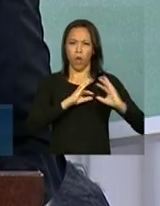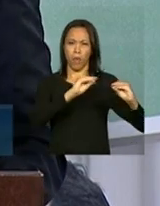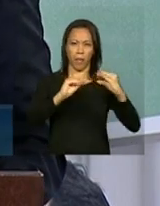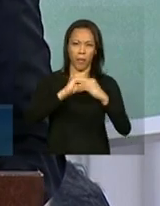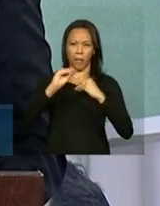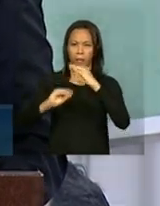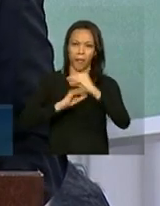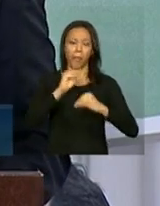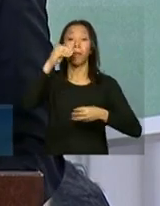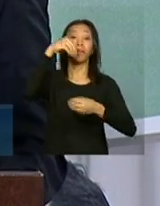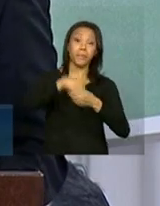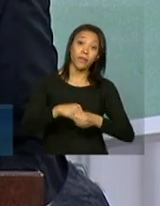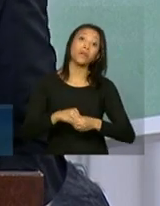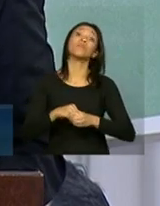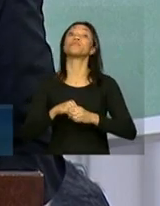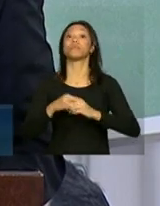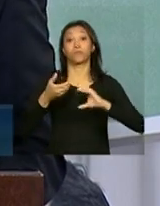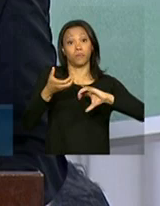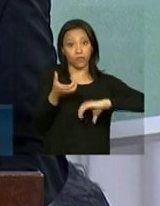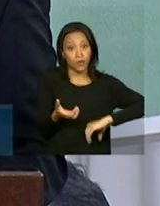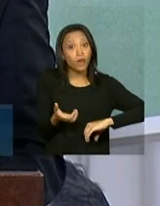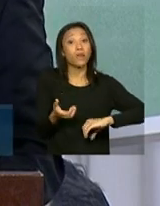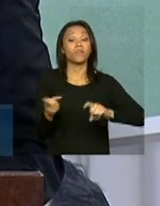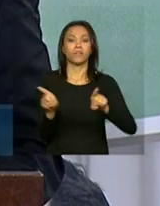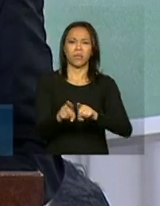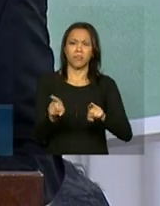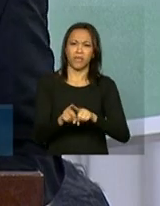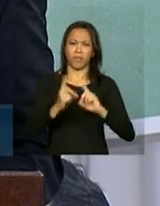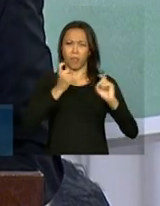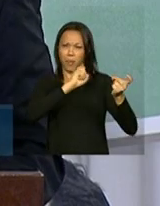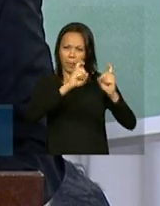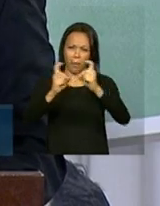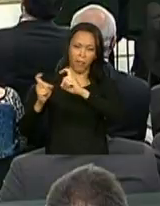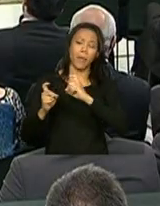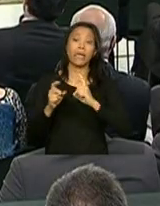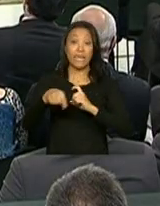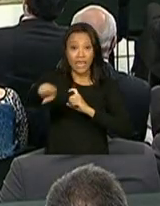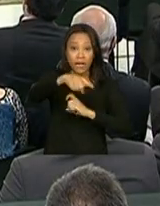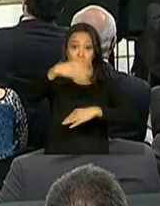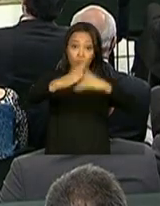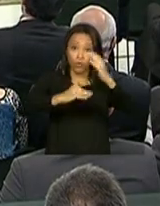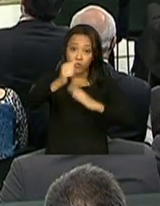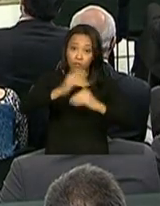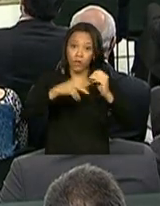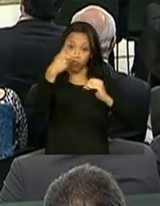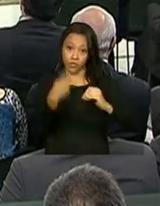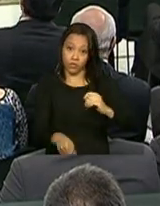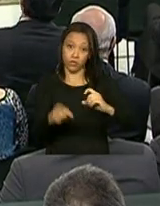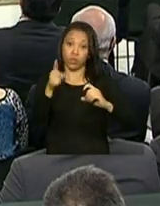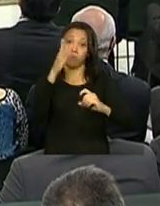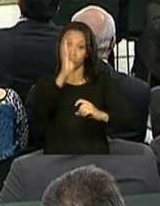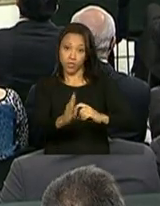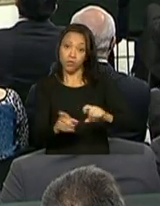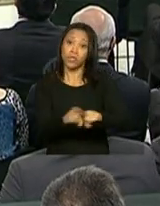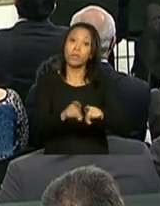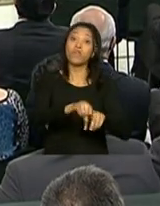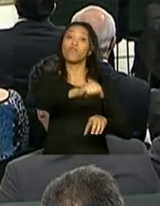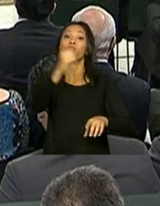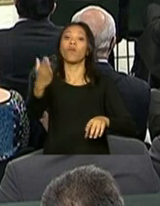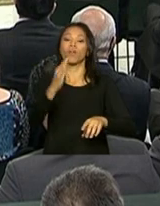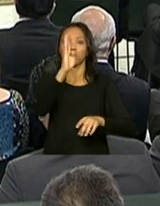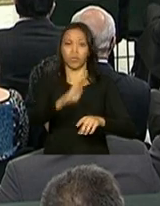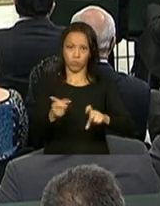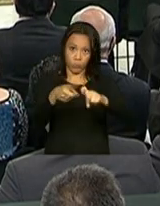Congresso Nacional, o debate que esses profissionais brasileiros e estrangeiros farão